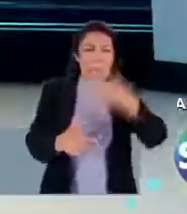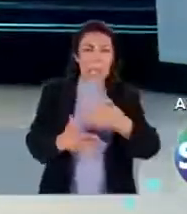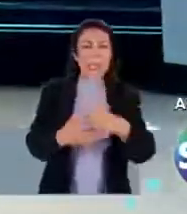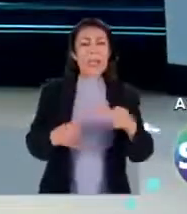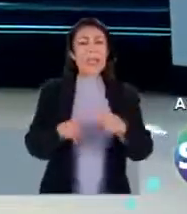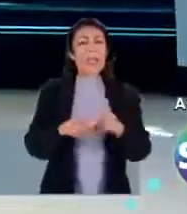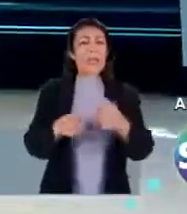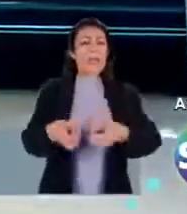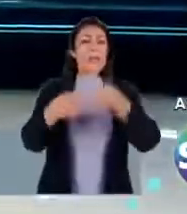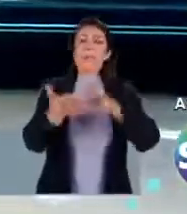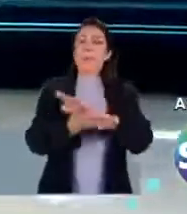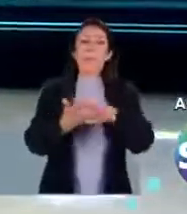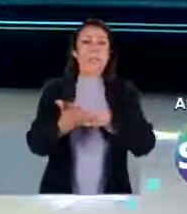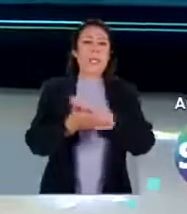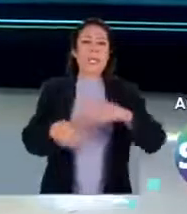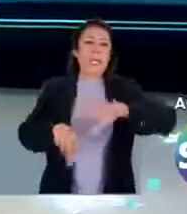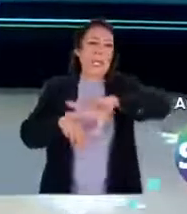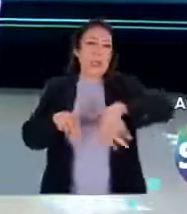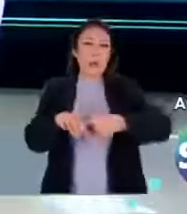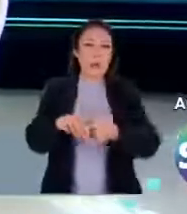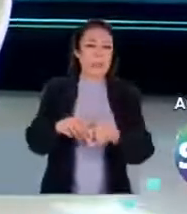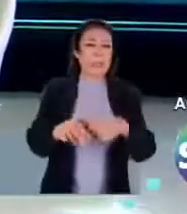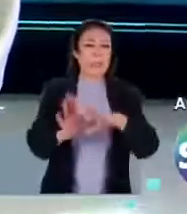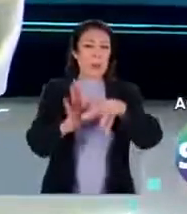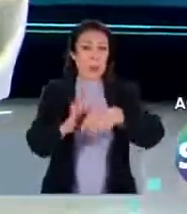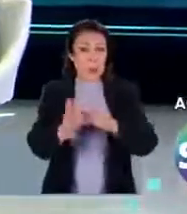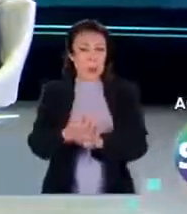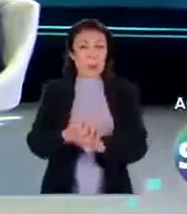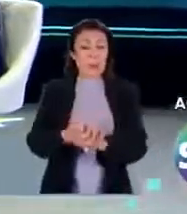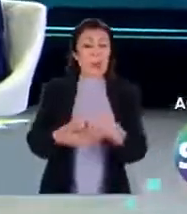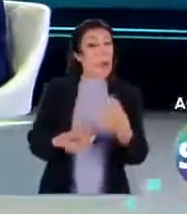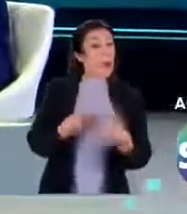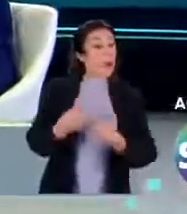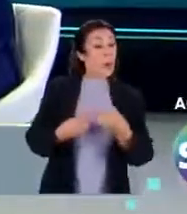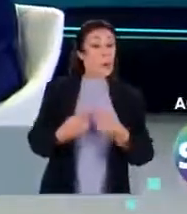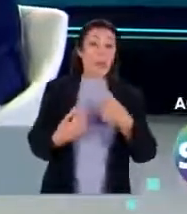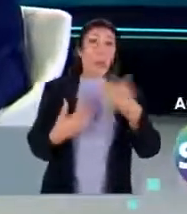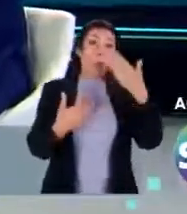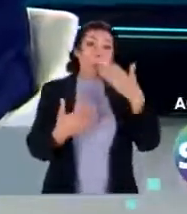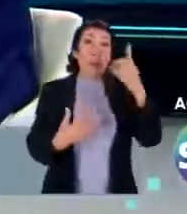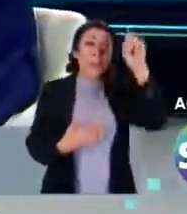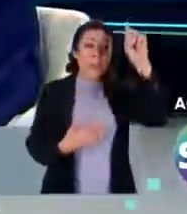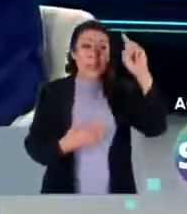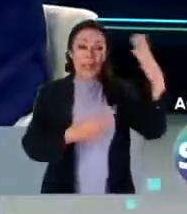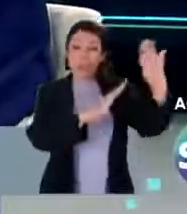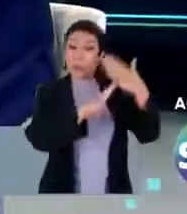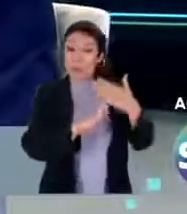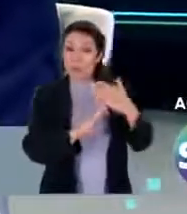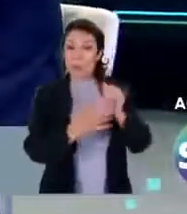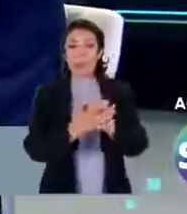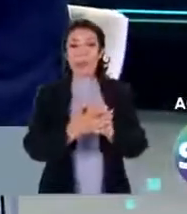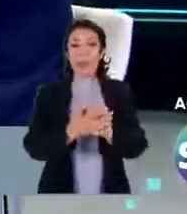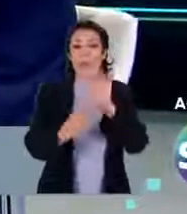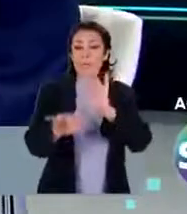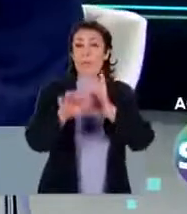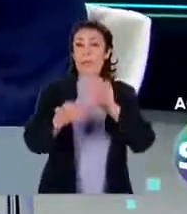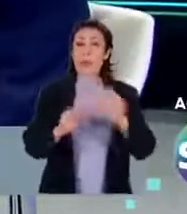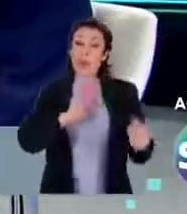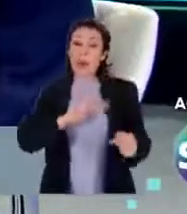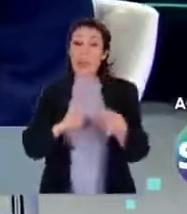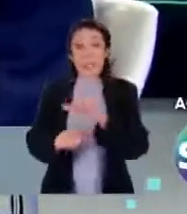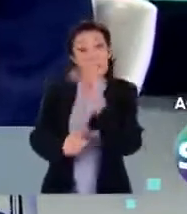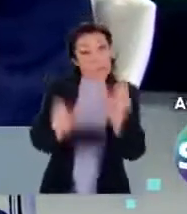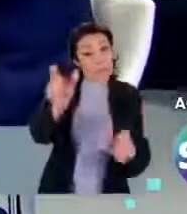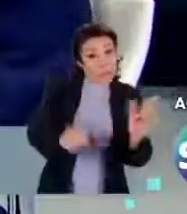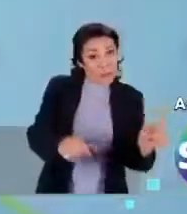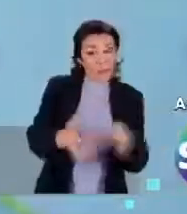percepção correta de corrupção e ladroeira será que é razoável Peço a Deus que ilumine a minha palavra para tocar o coração do nosso povo será que é razoável